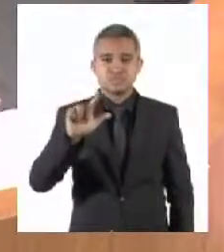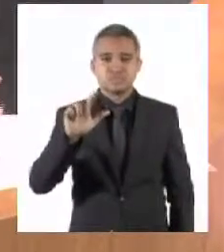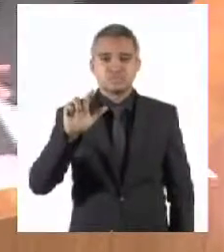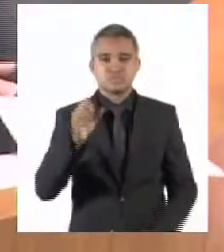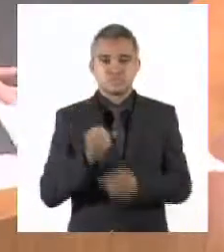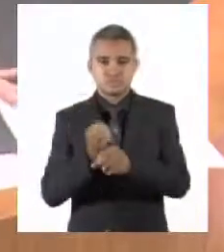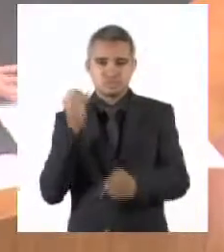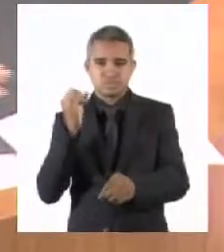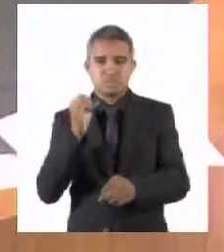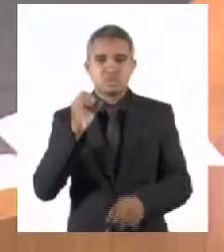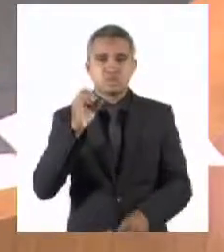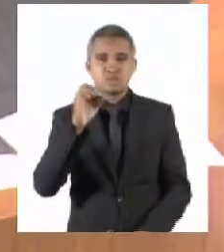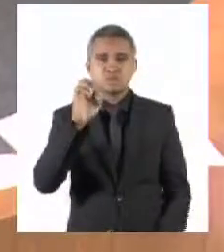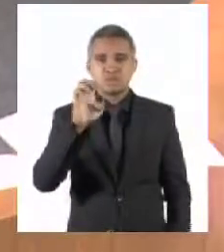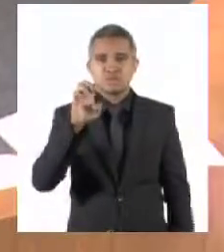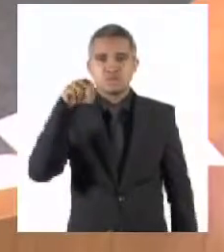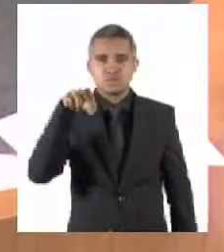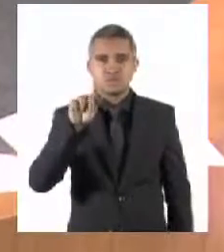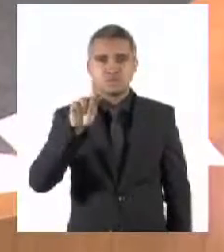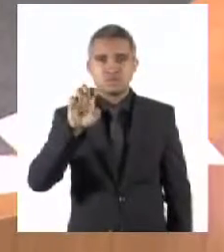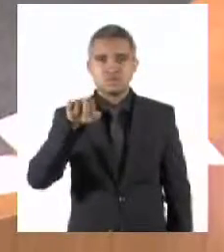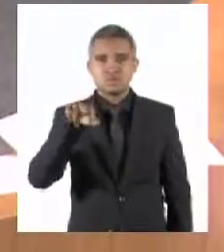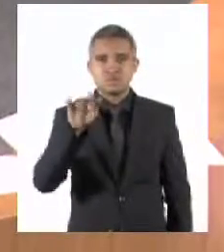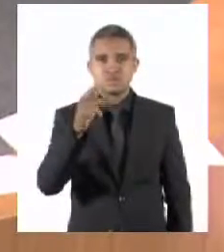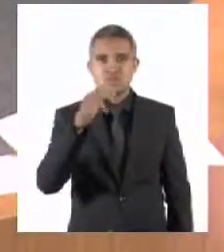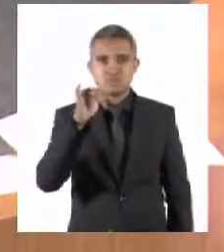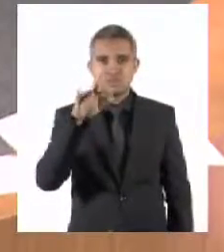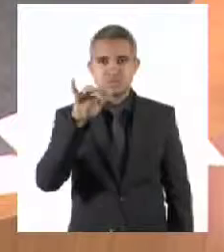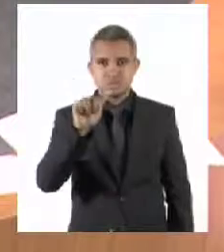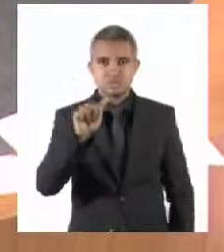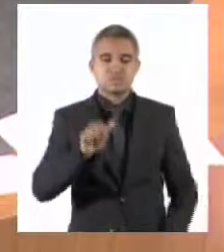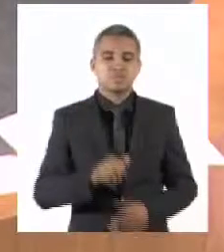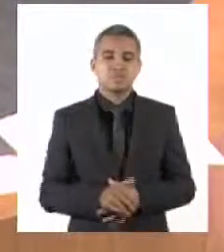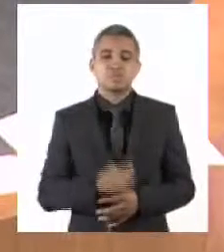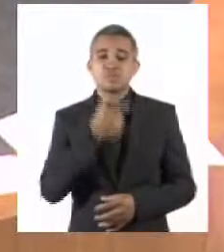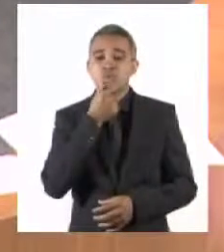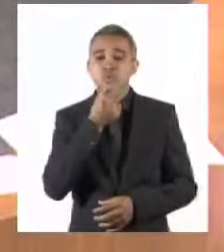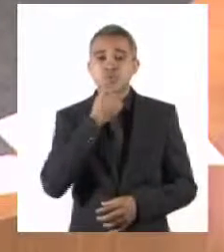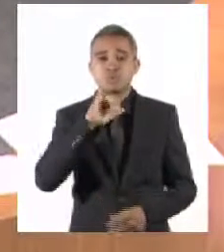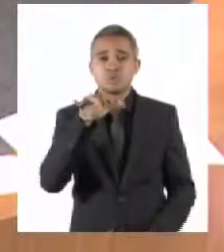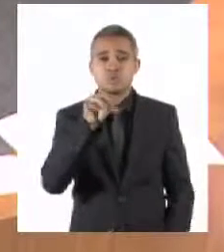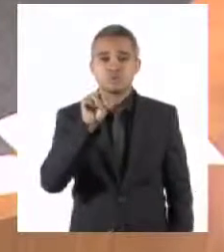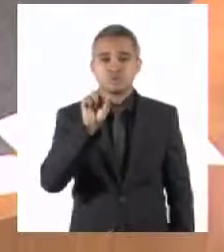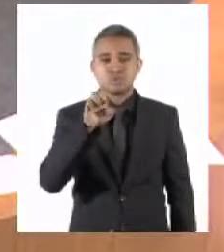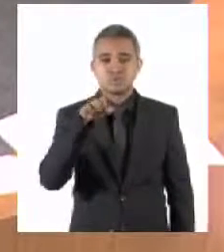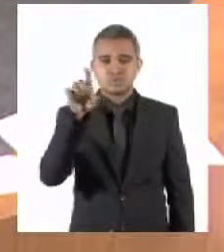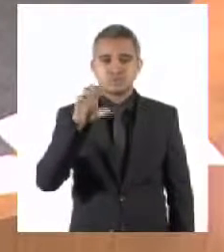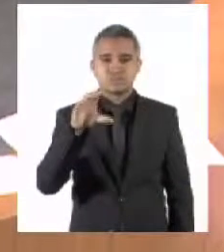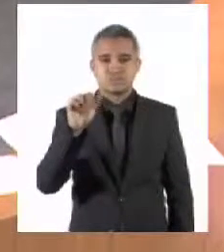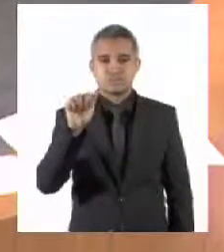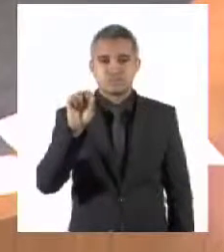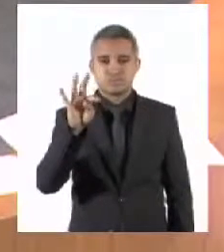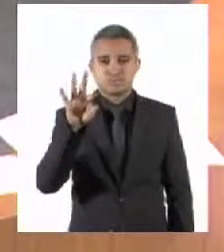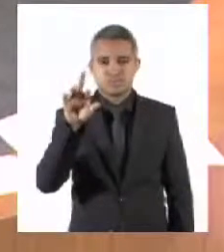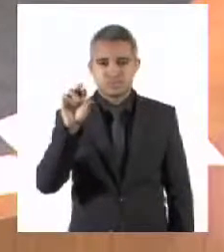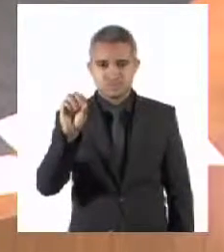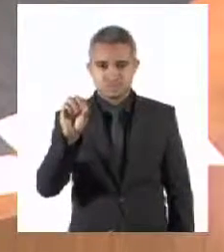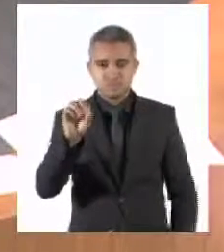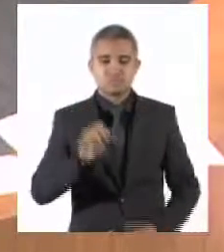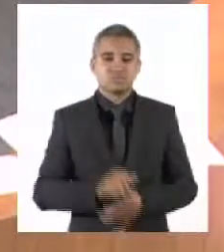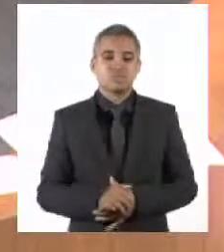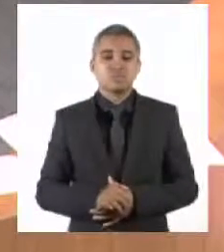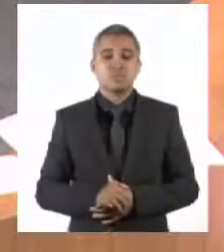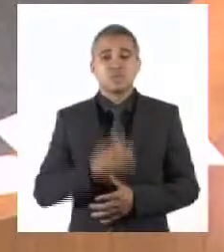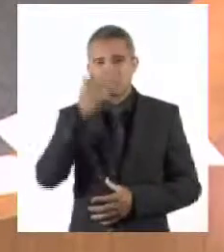do proprietário José Lauro de Castro Moura. Os moradores denunciam que a empresa possui